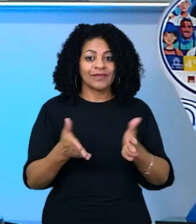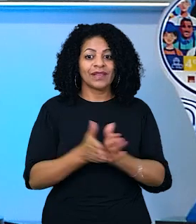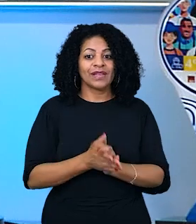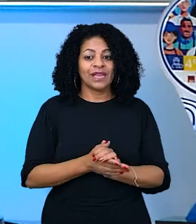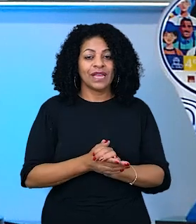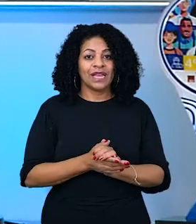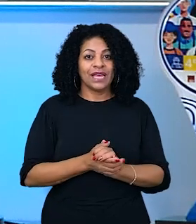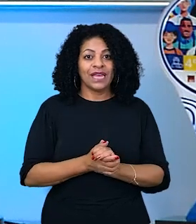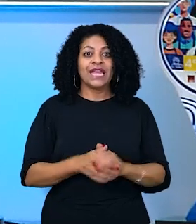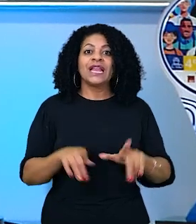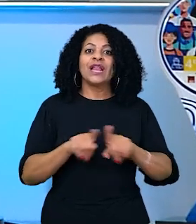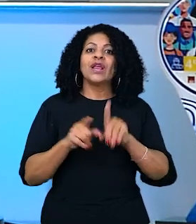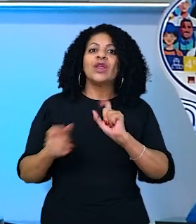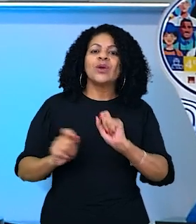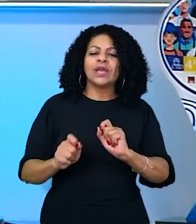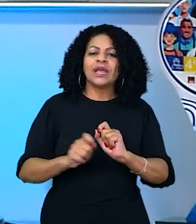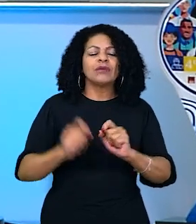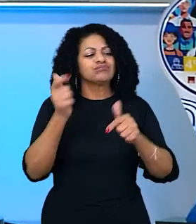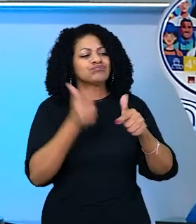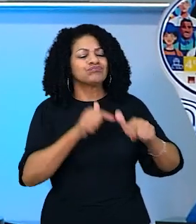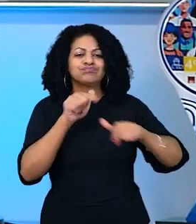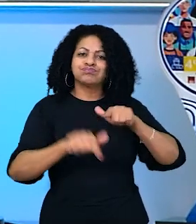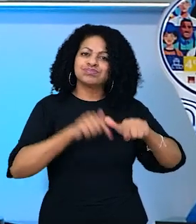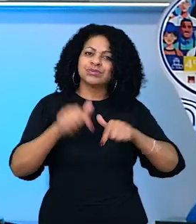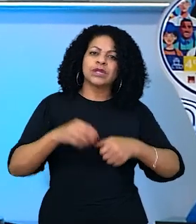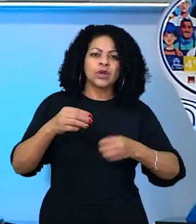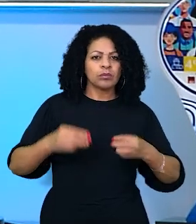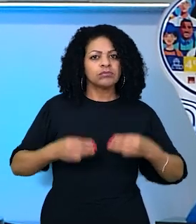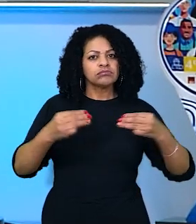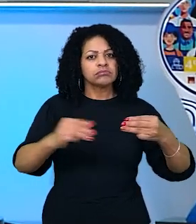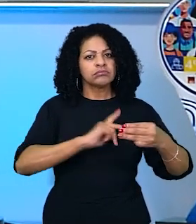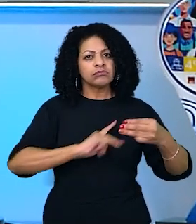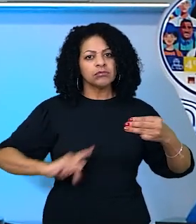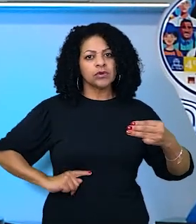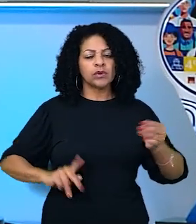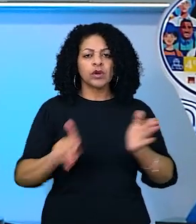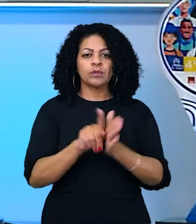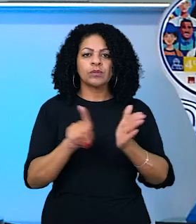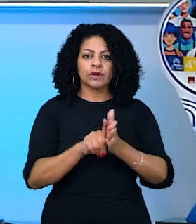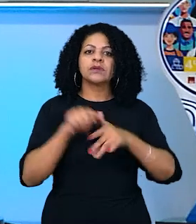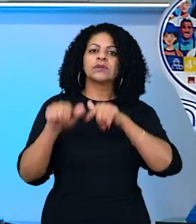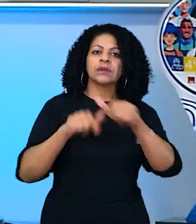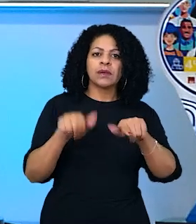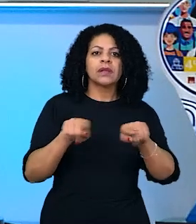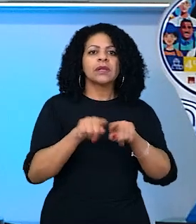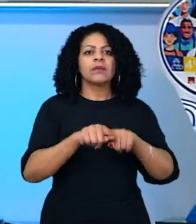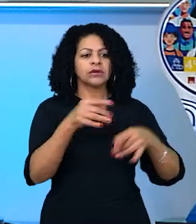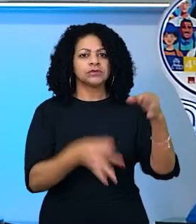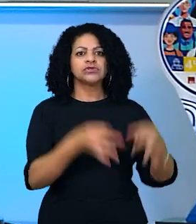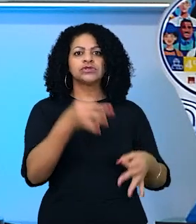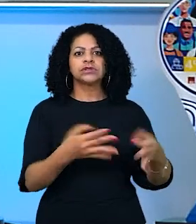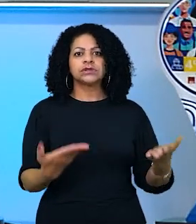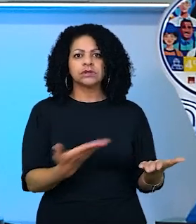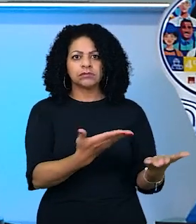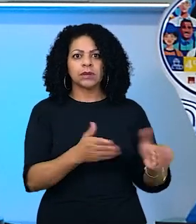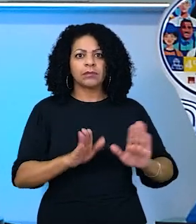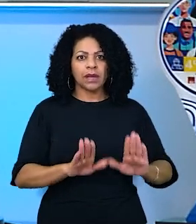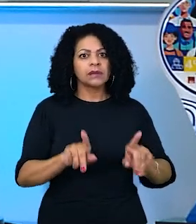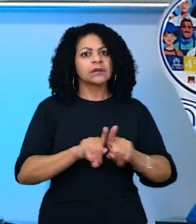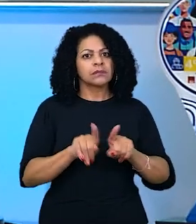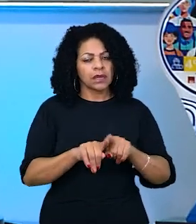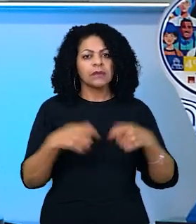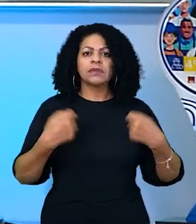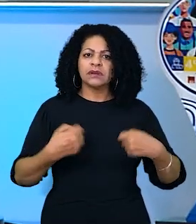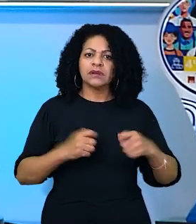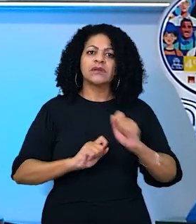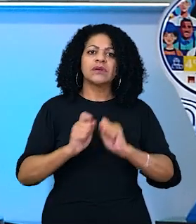do tripé estatal, a Auditoria Fiscal do Trabalho, Ministério Público do Trabalho e a própria Justiça, mas também compete à